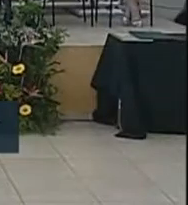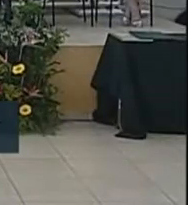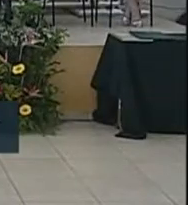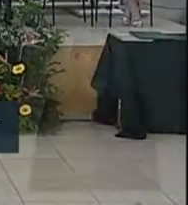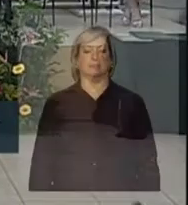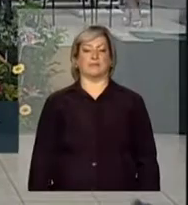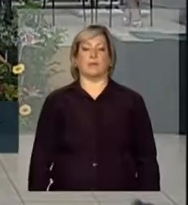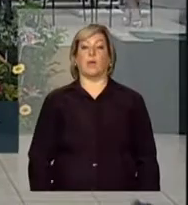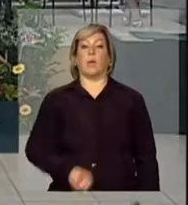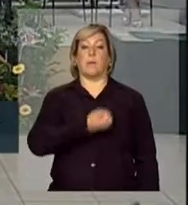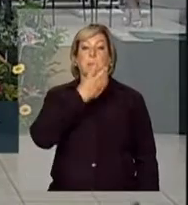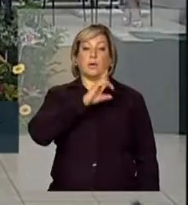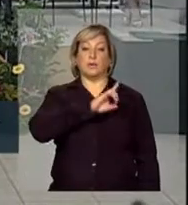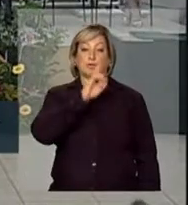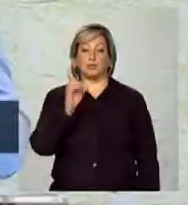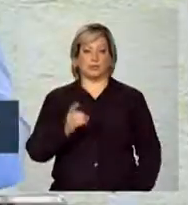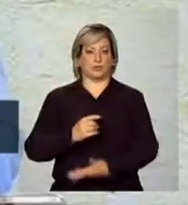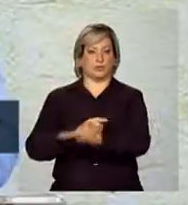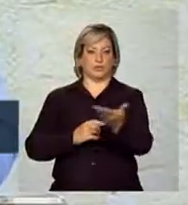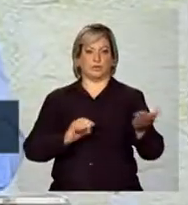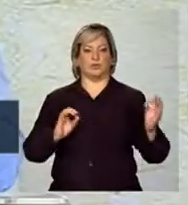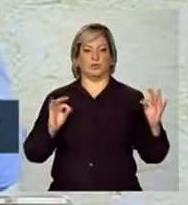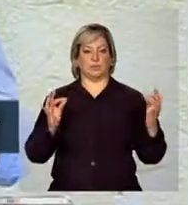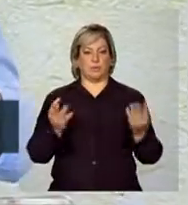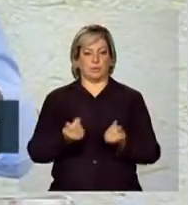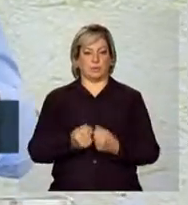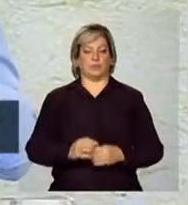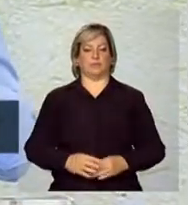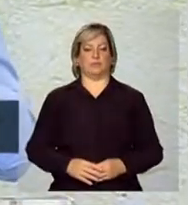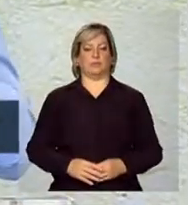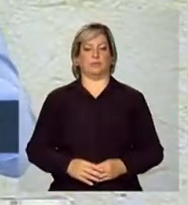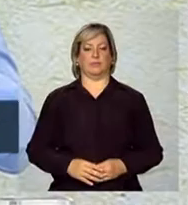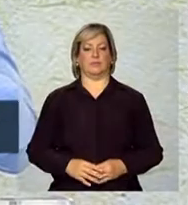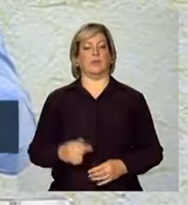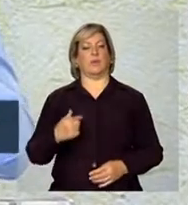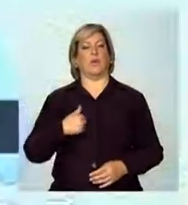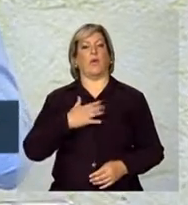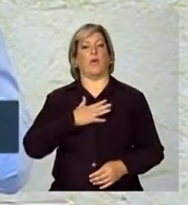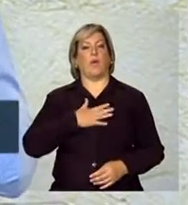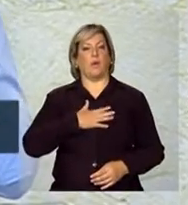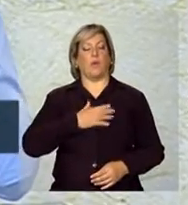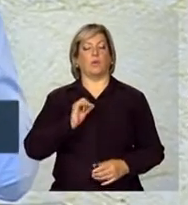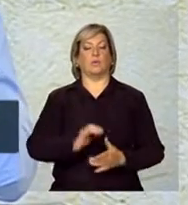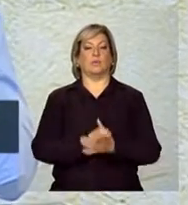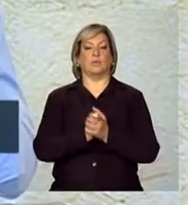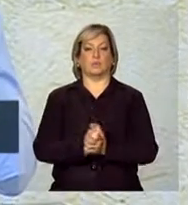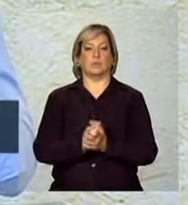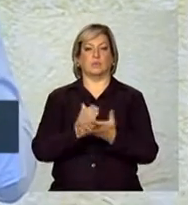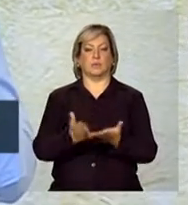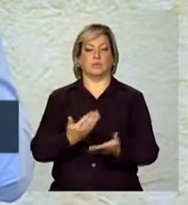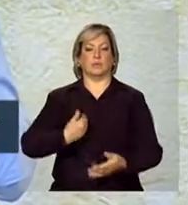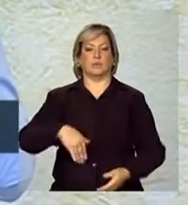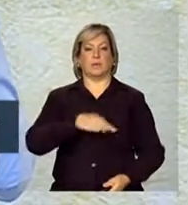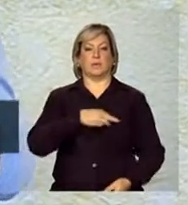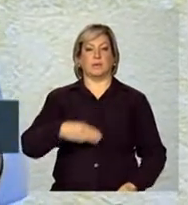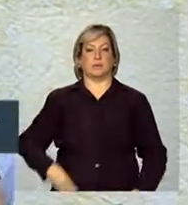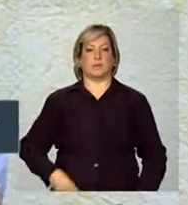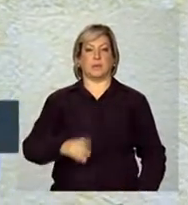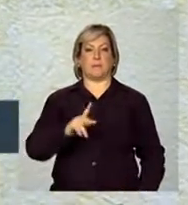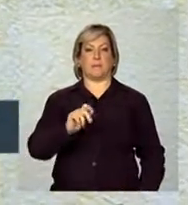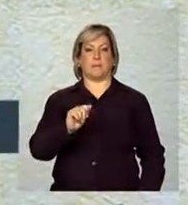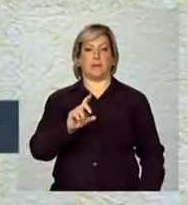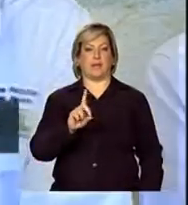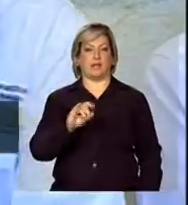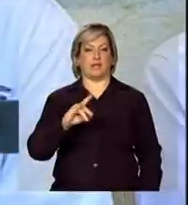Oi bom dia a todos bom dia a todas eu gostaria de complementar nosso Ministro Alexandre